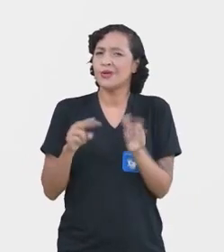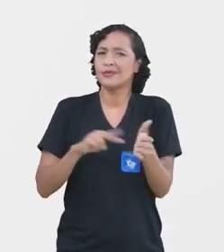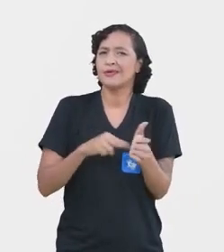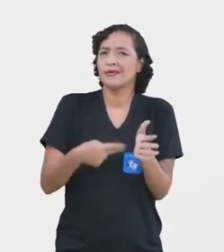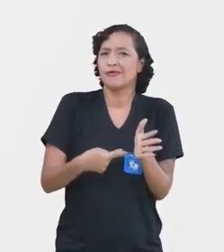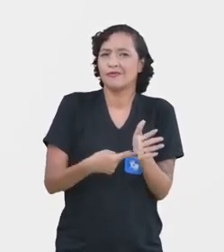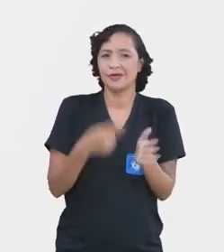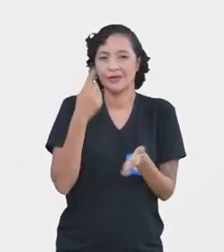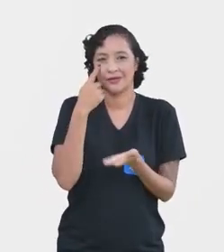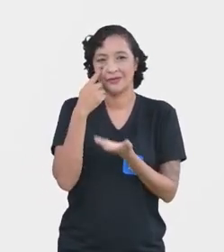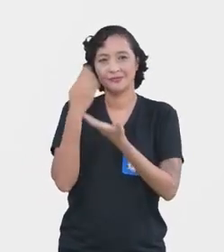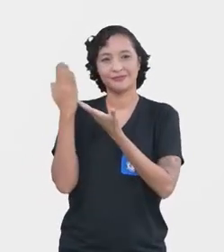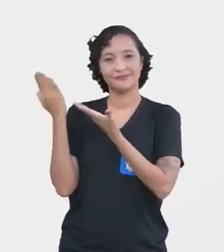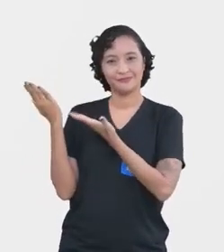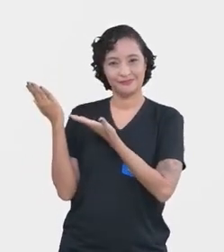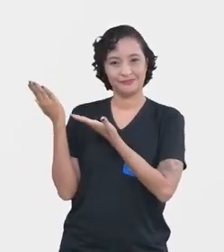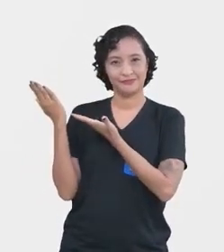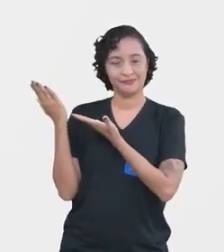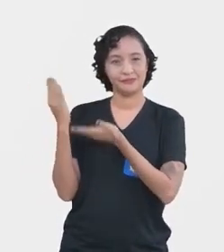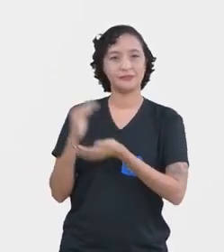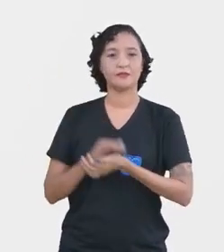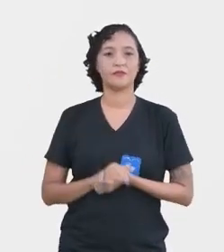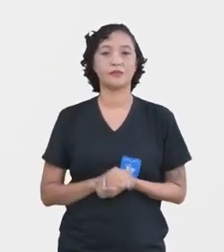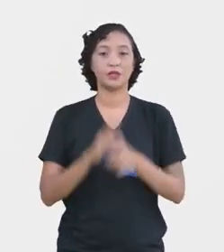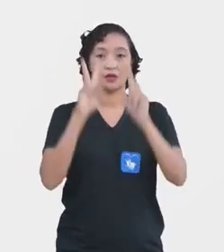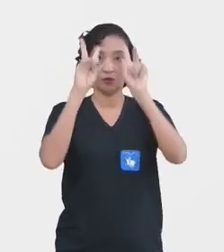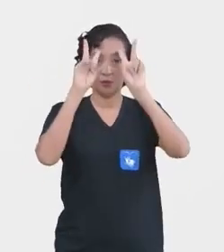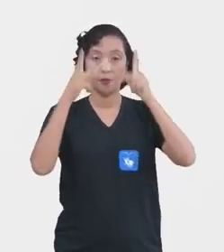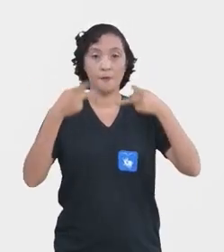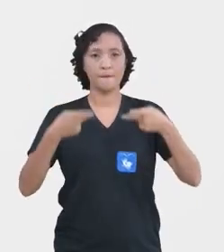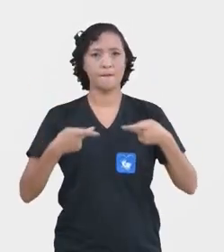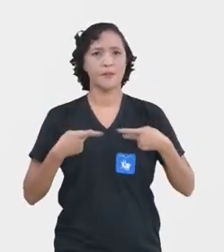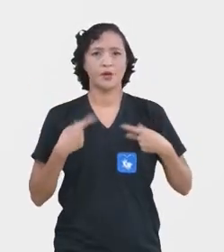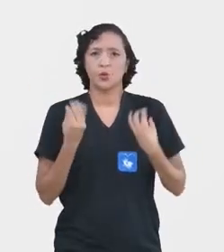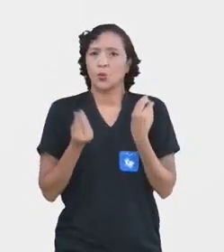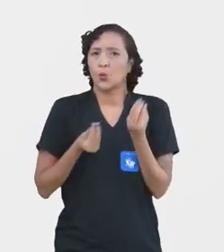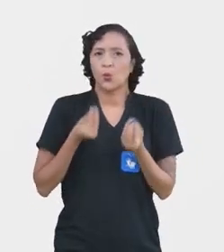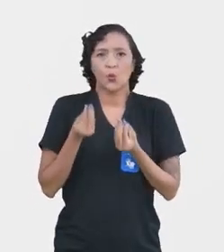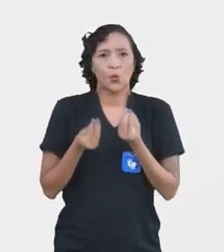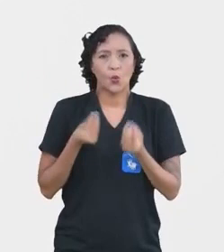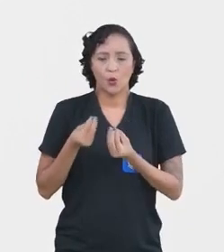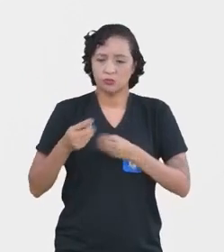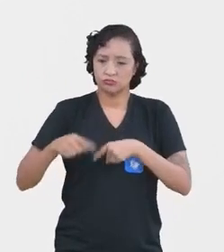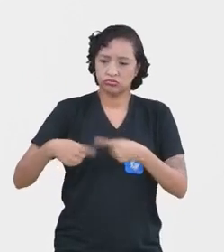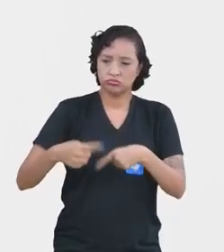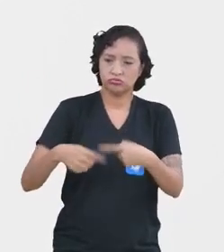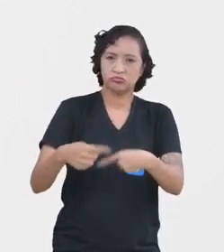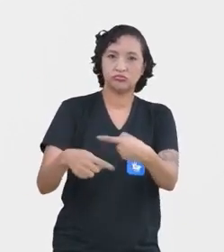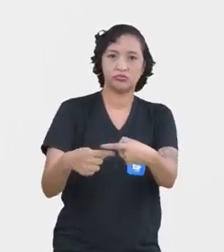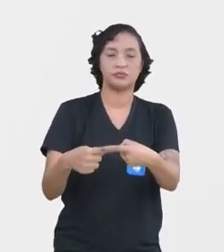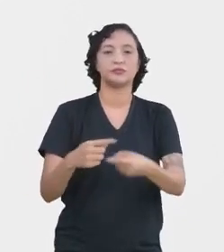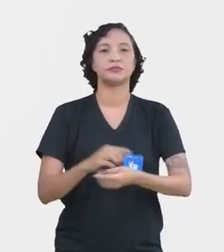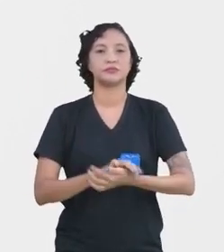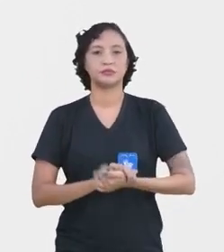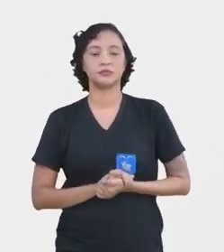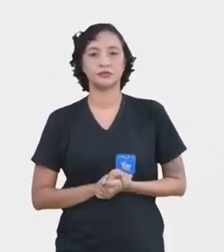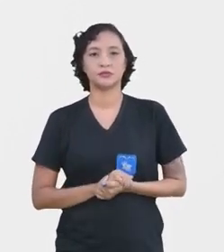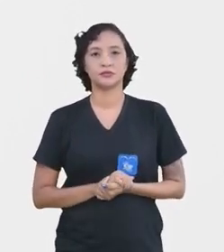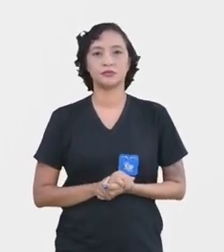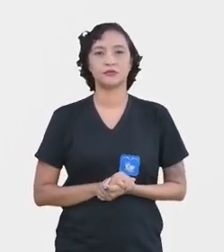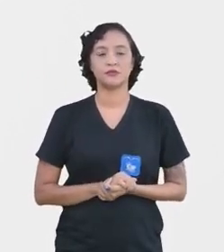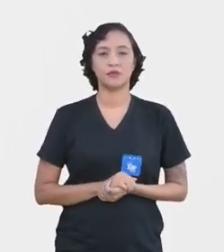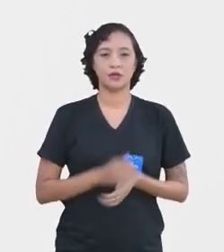humana, né? Nossa espécie humana, como que ela se reproduz? Reprodução humana é um